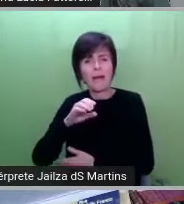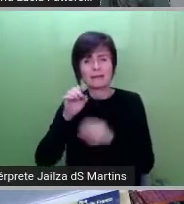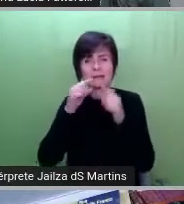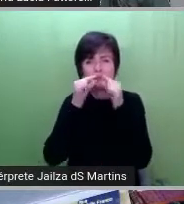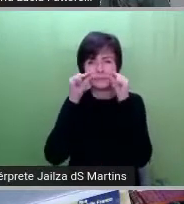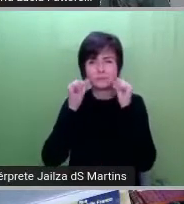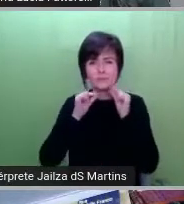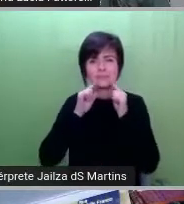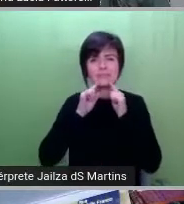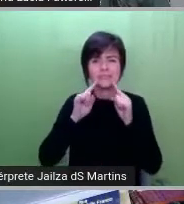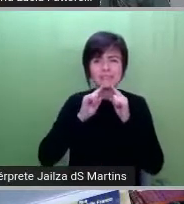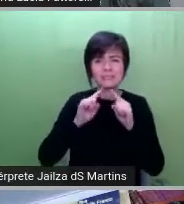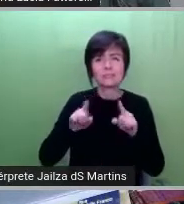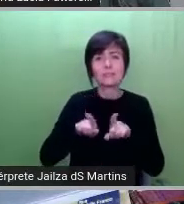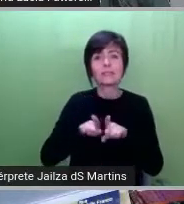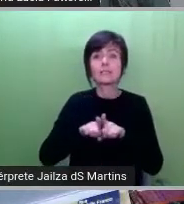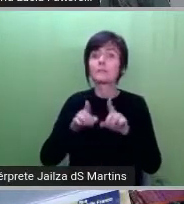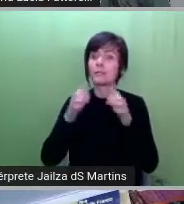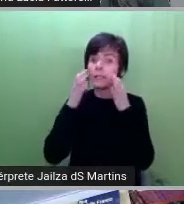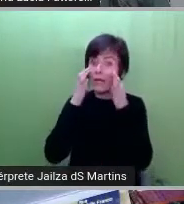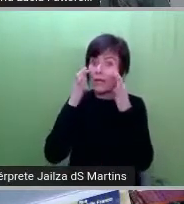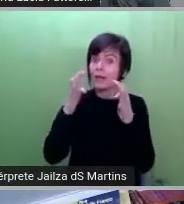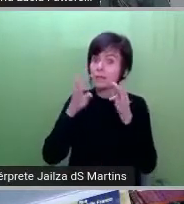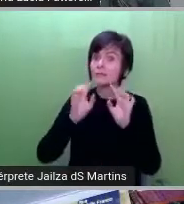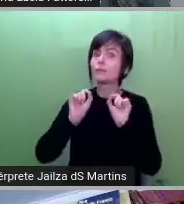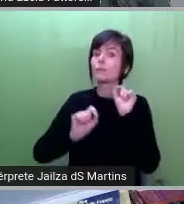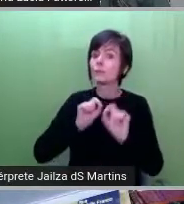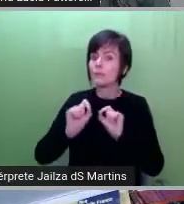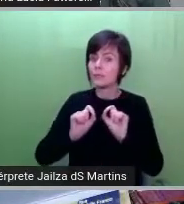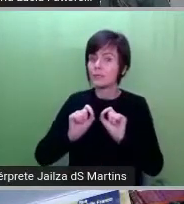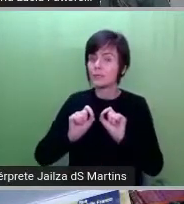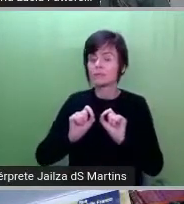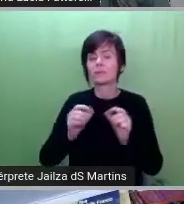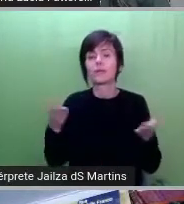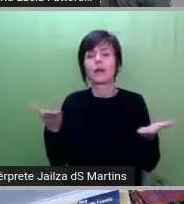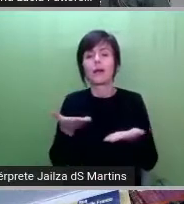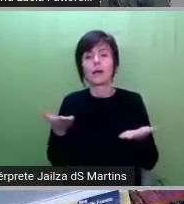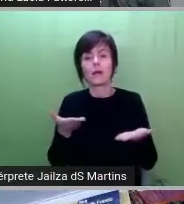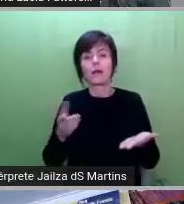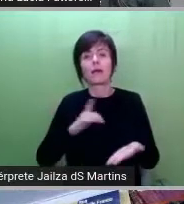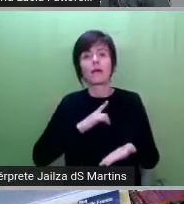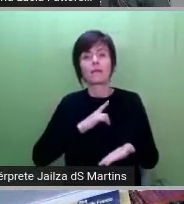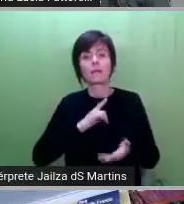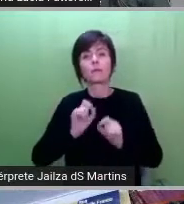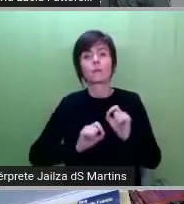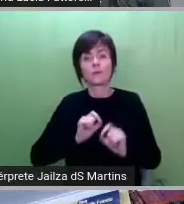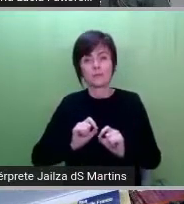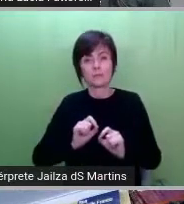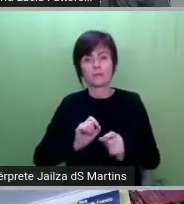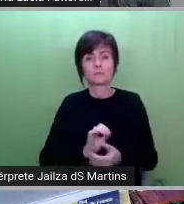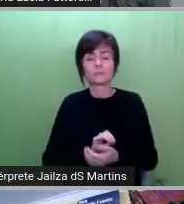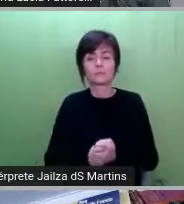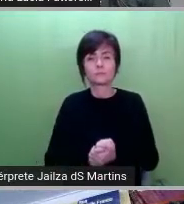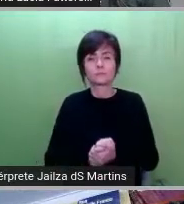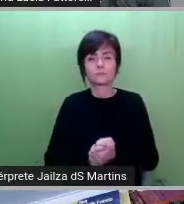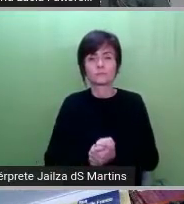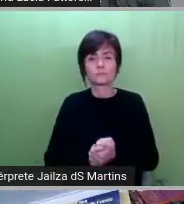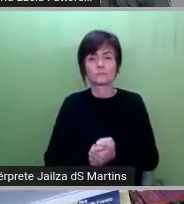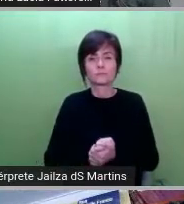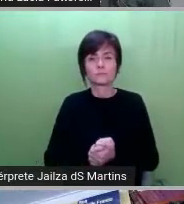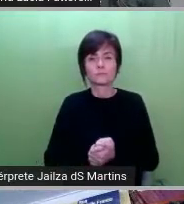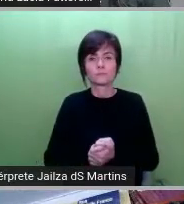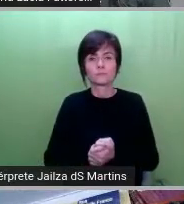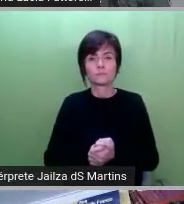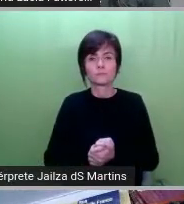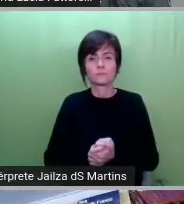E aí eu queria chamar a atenção que, recentemente, a gente tem o pessoal, os autores, que a gente chama